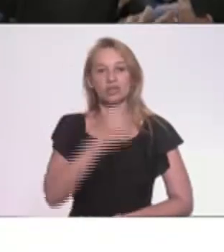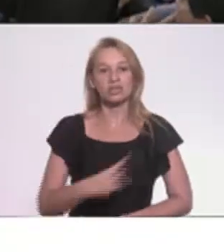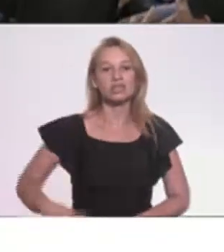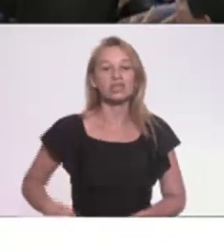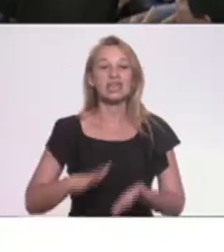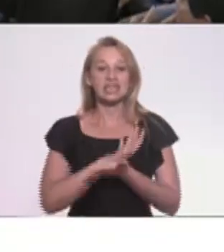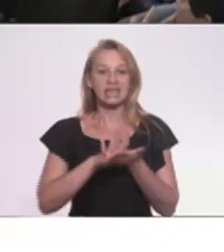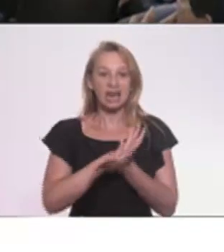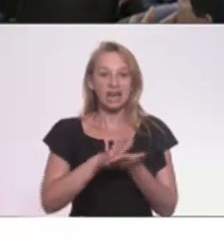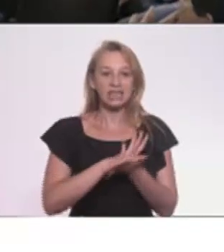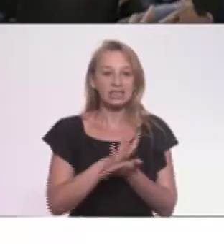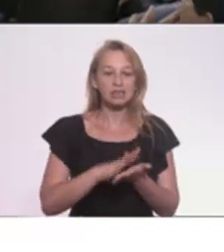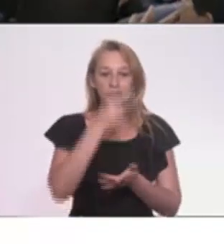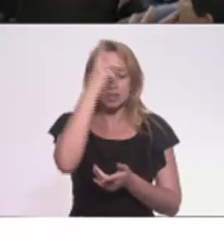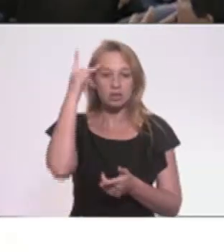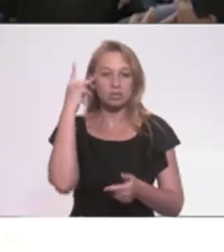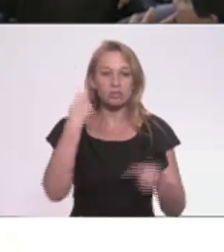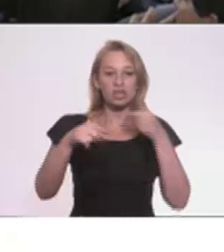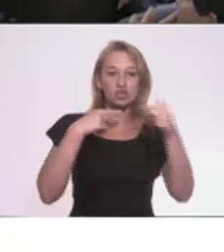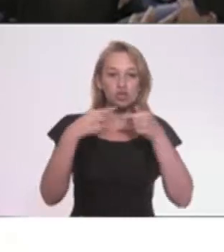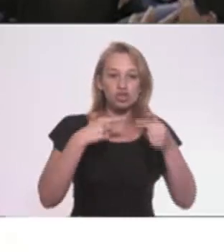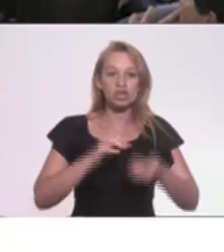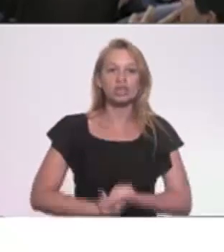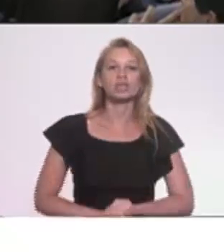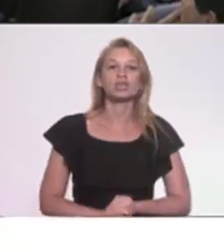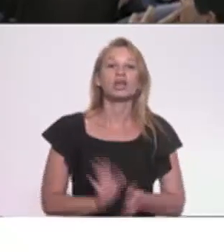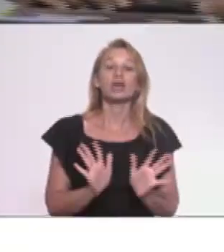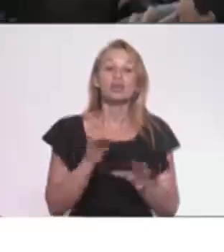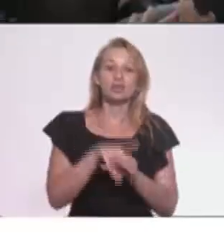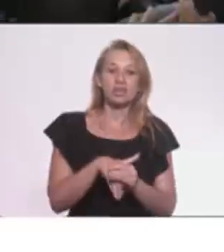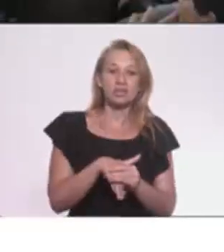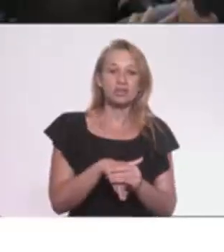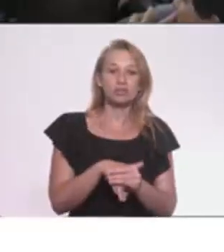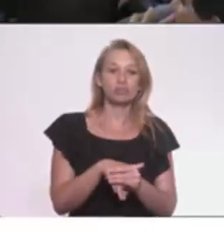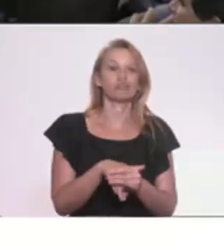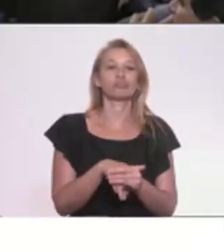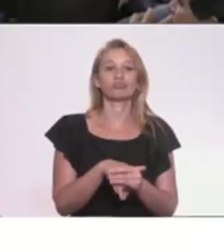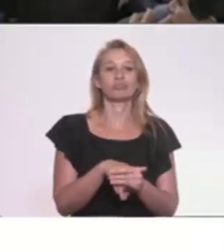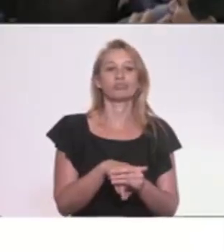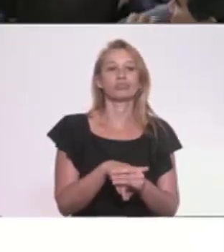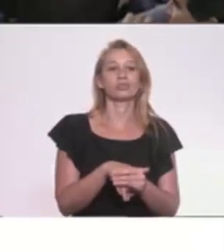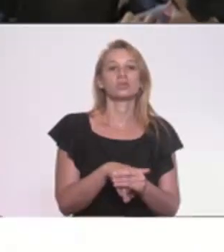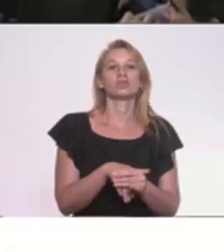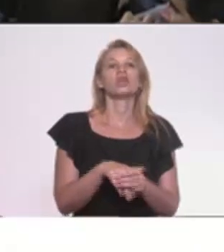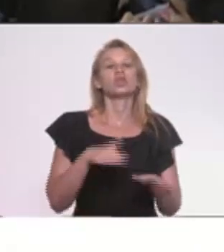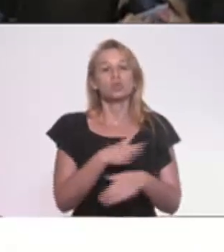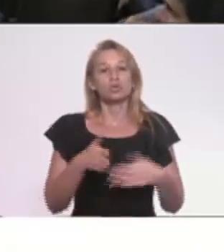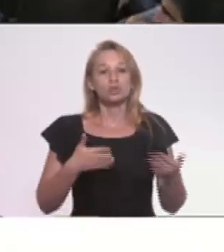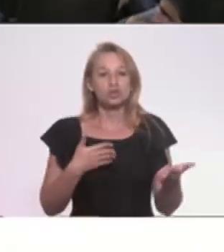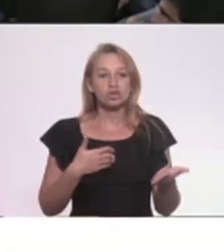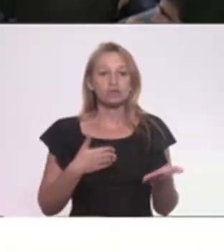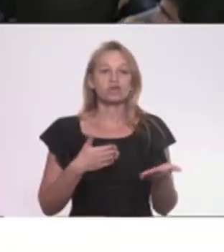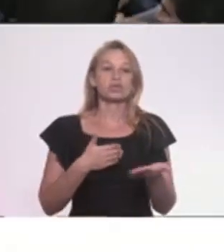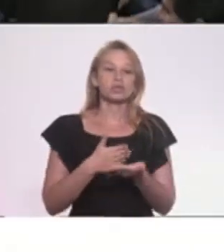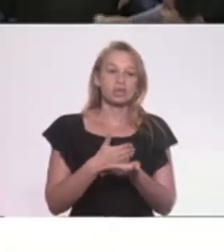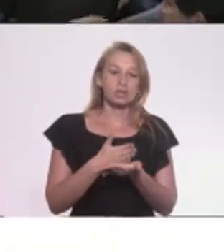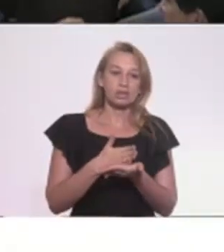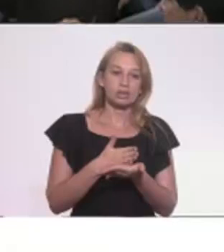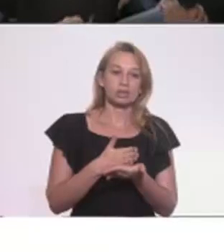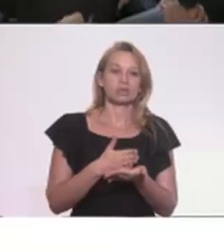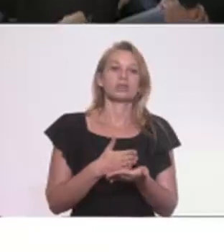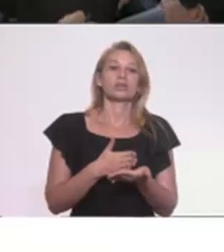Não havendo mais quem queira discutir, em votação, os senhores que aprovam permaneçam como